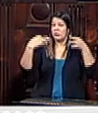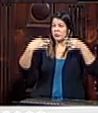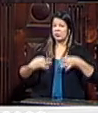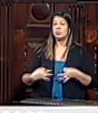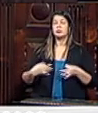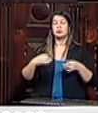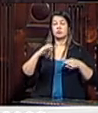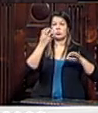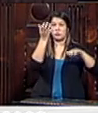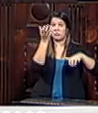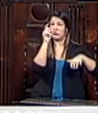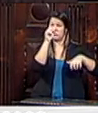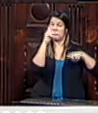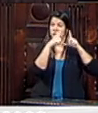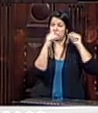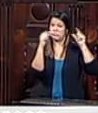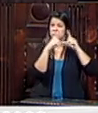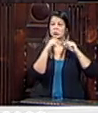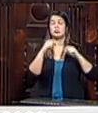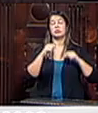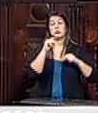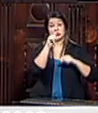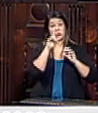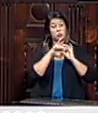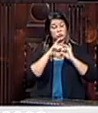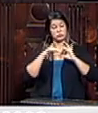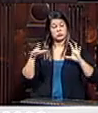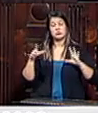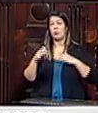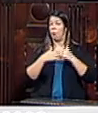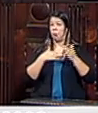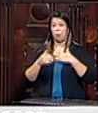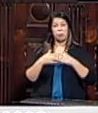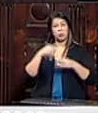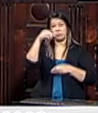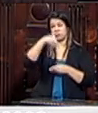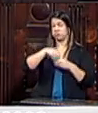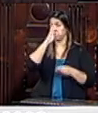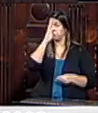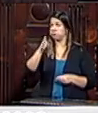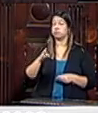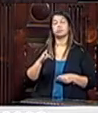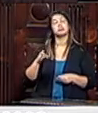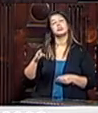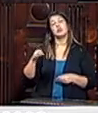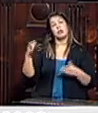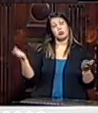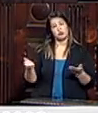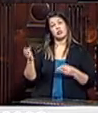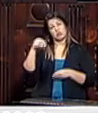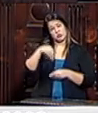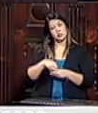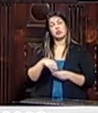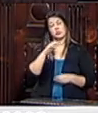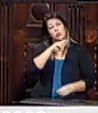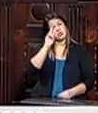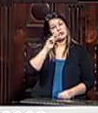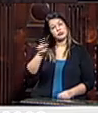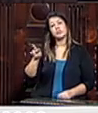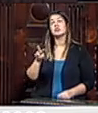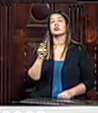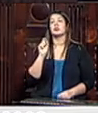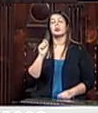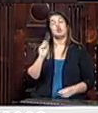do Congresso Nacional, de se autorizar qualquer tipo de eleição direta, essas eleições, na nossa visão, e é